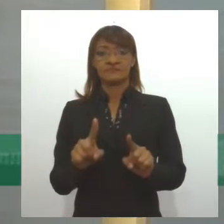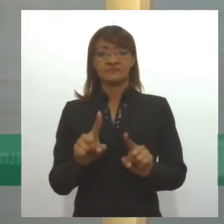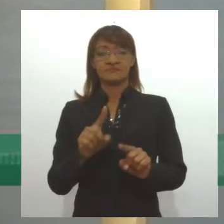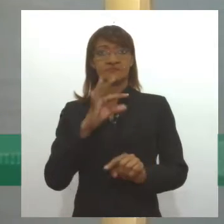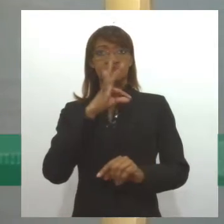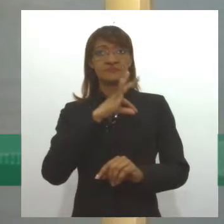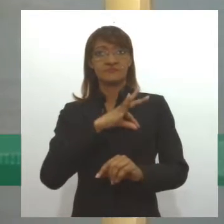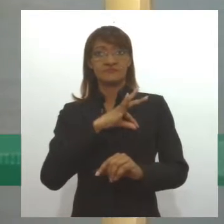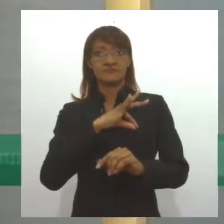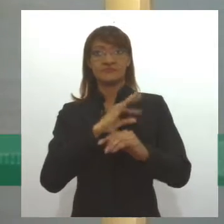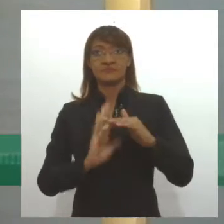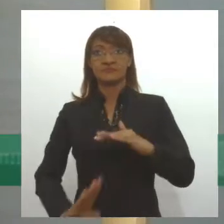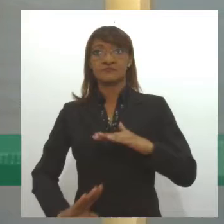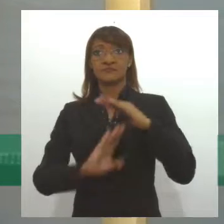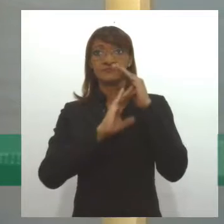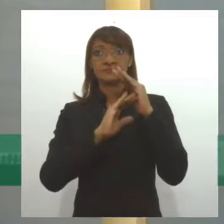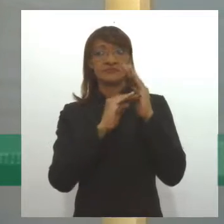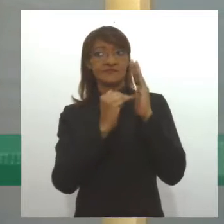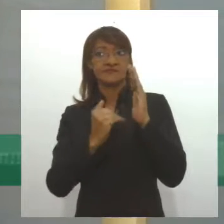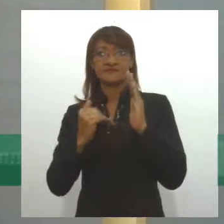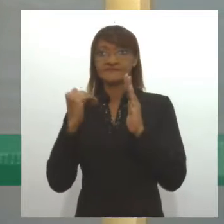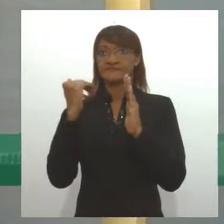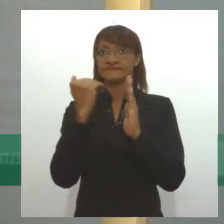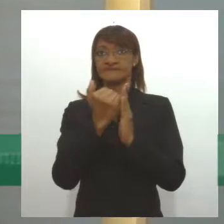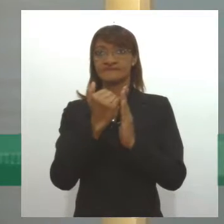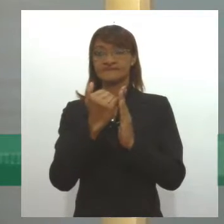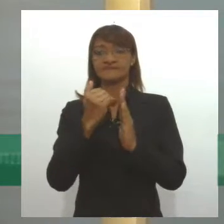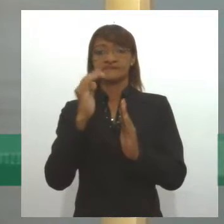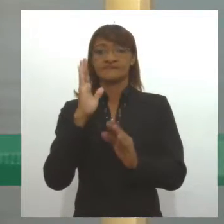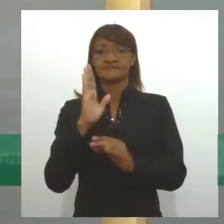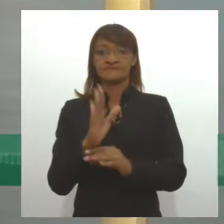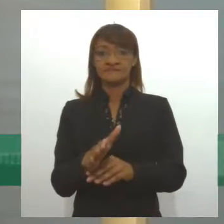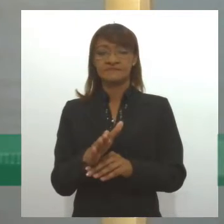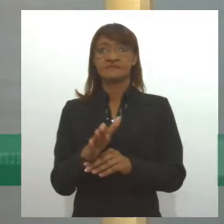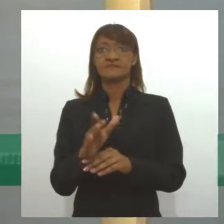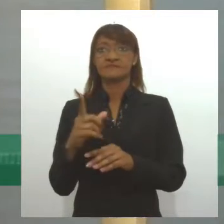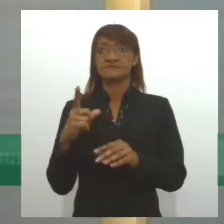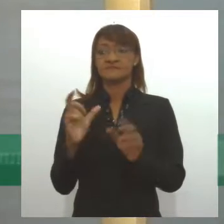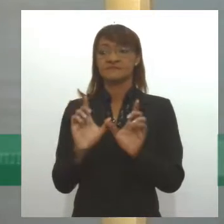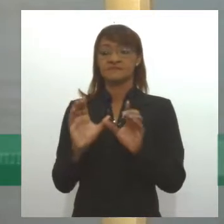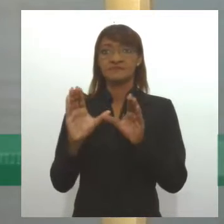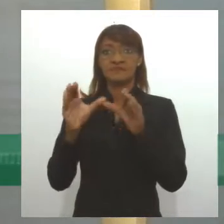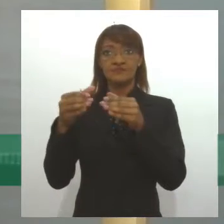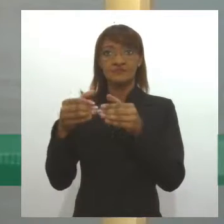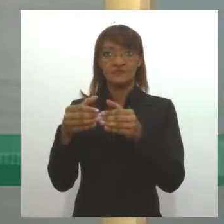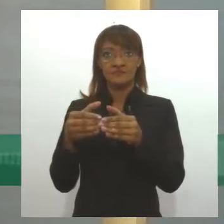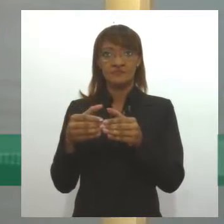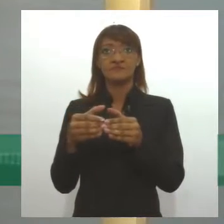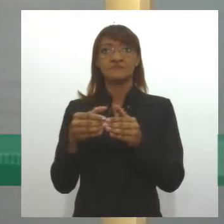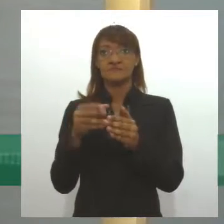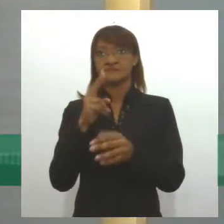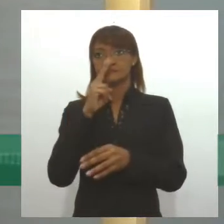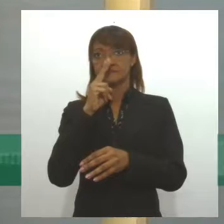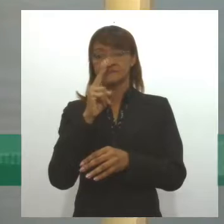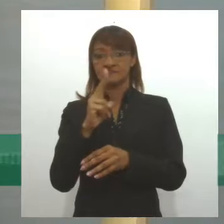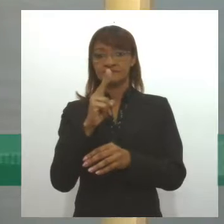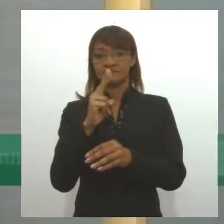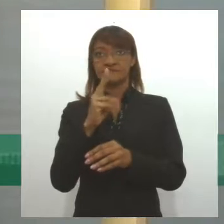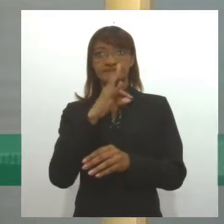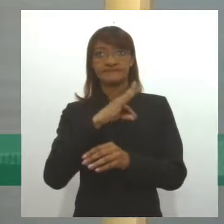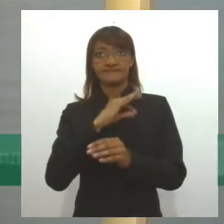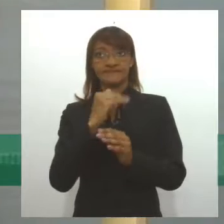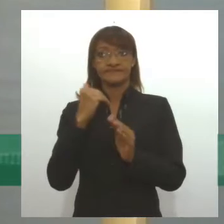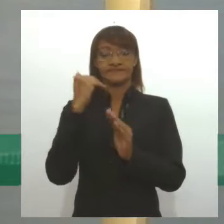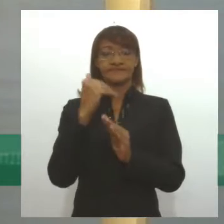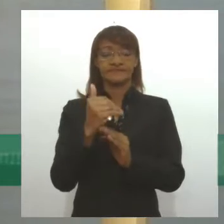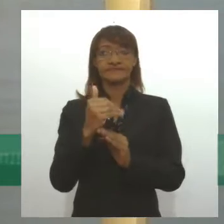do teto. Ou seja, um pequeno grupo concentra grandes remunerações. Vamos ver uma matéria feita pela TV